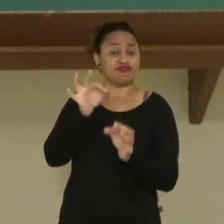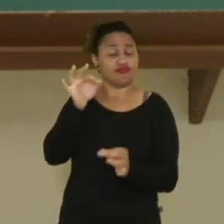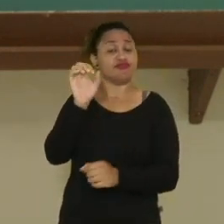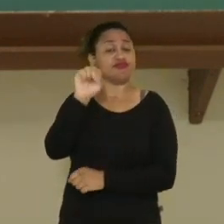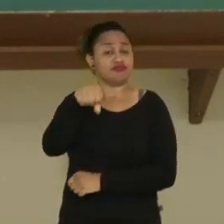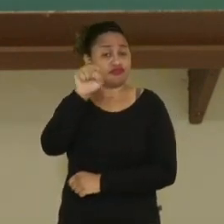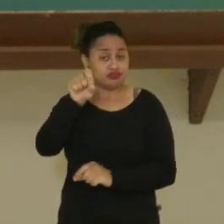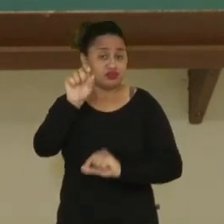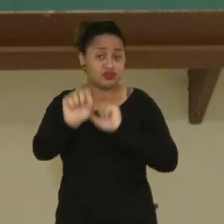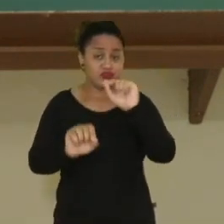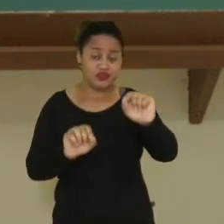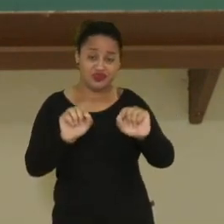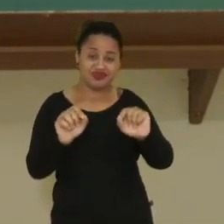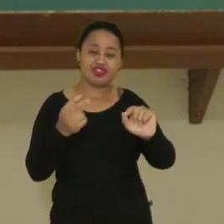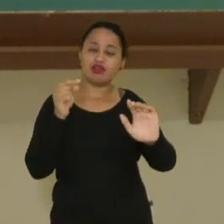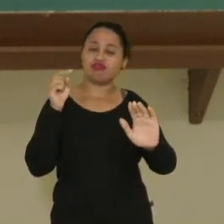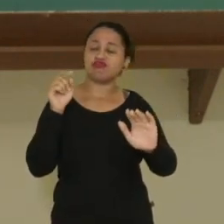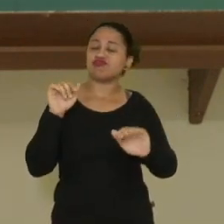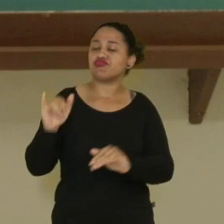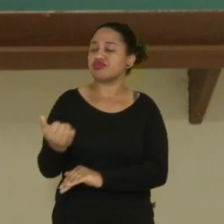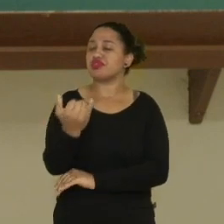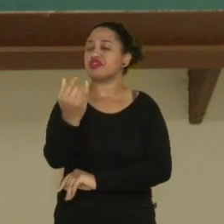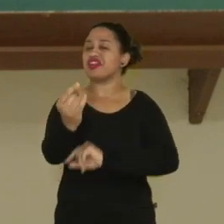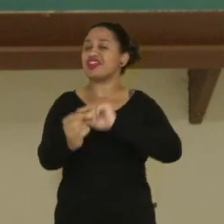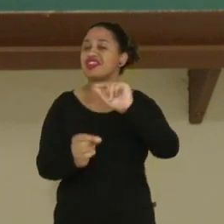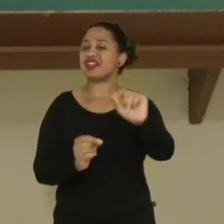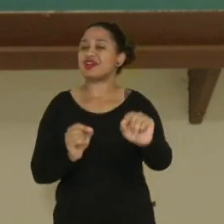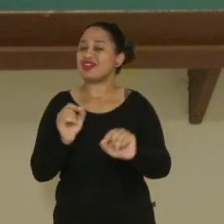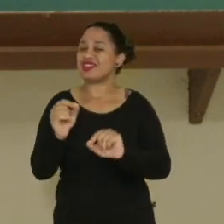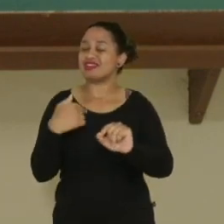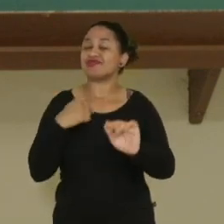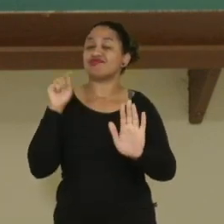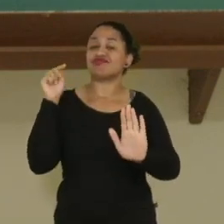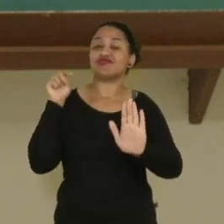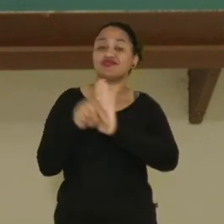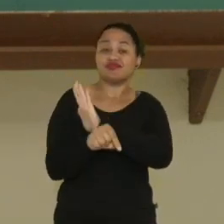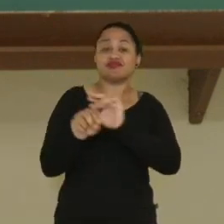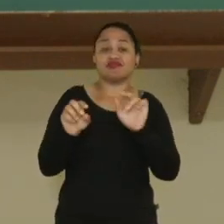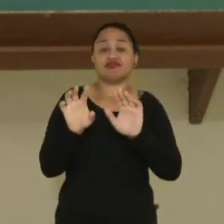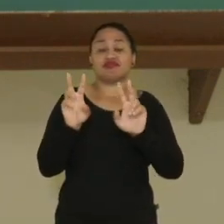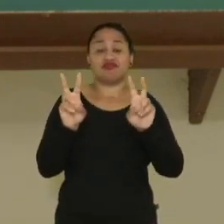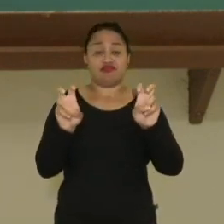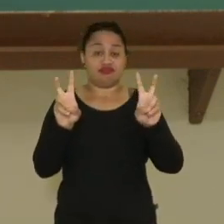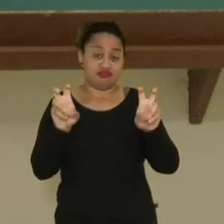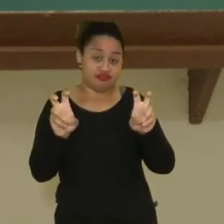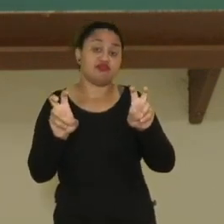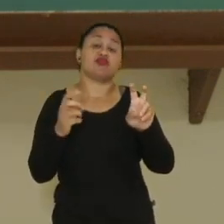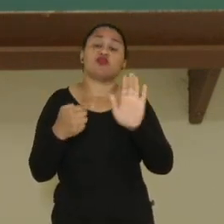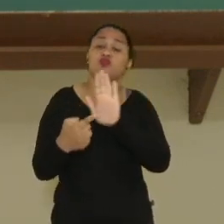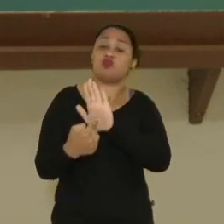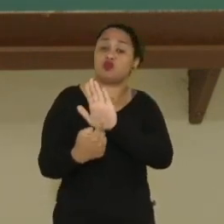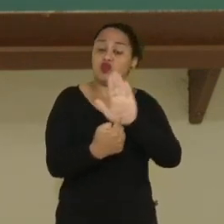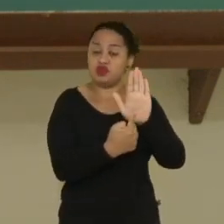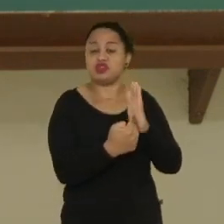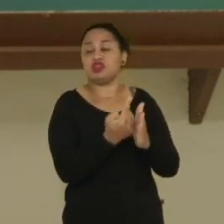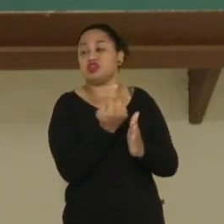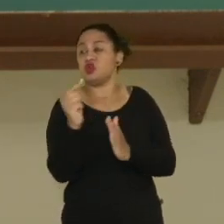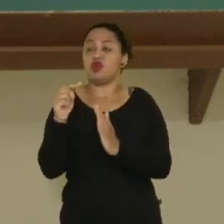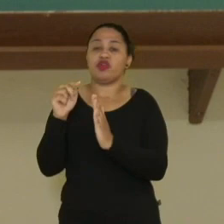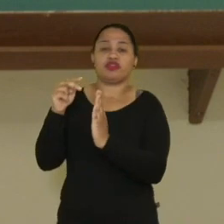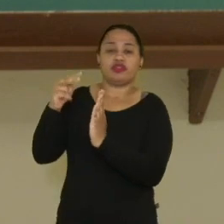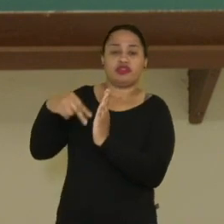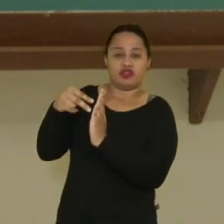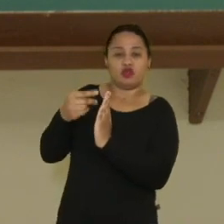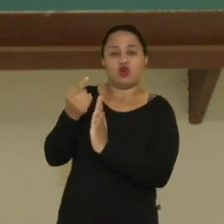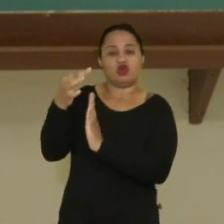desenvolvimento você vai aproveitar para aprofundar o assunto, apresentando outras